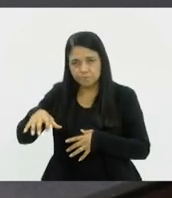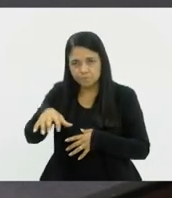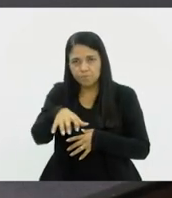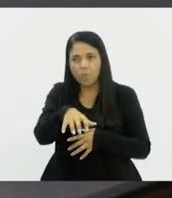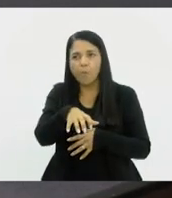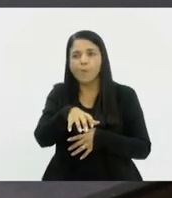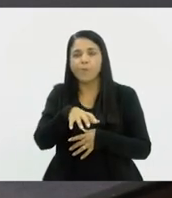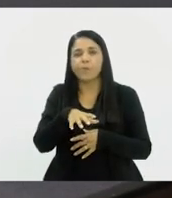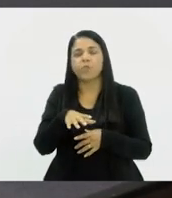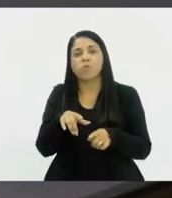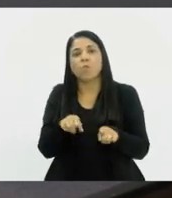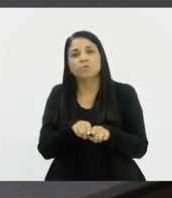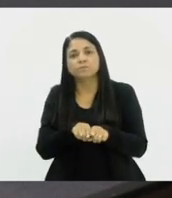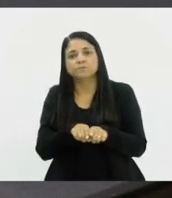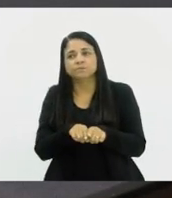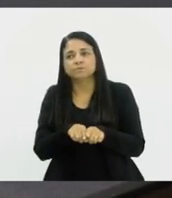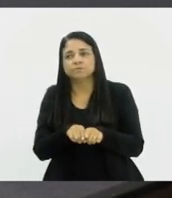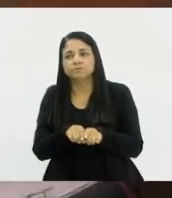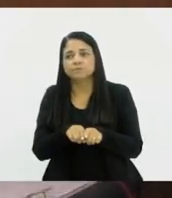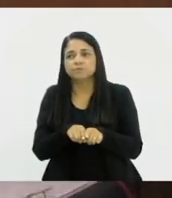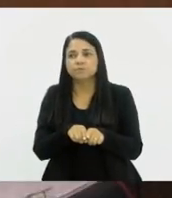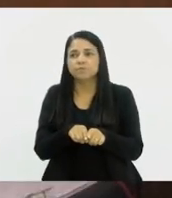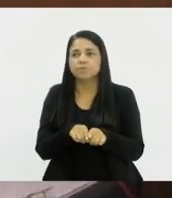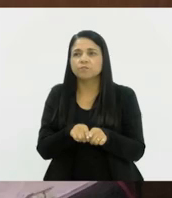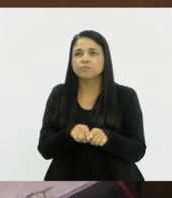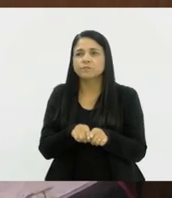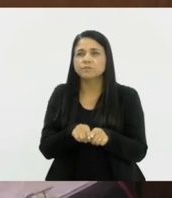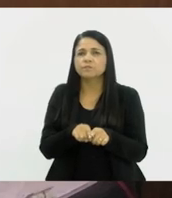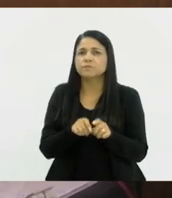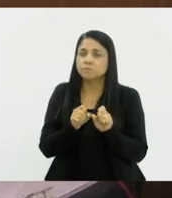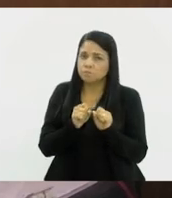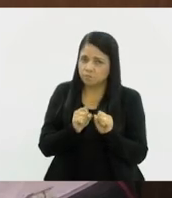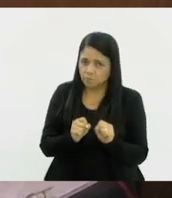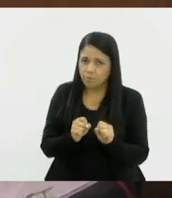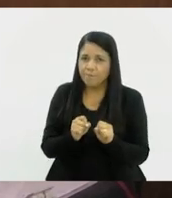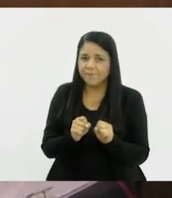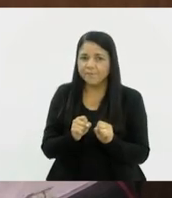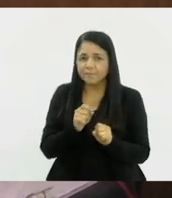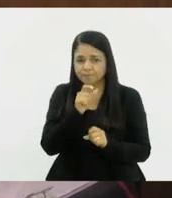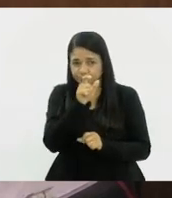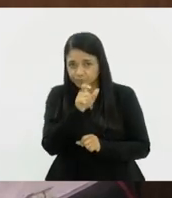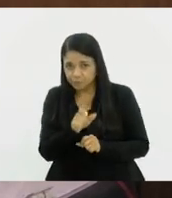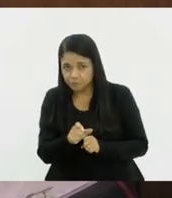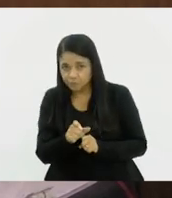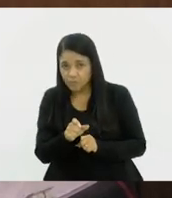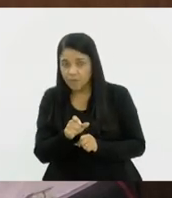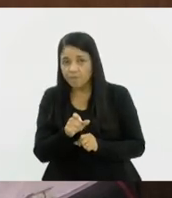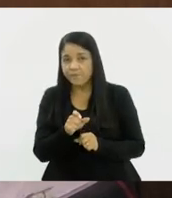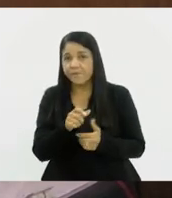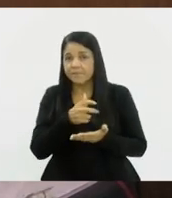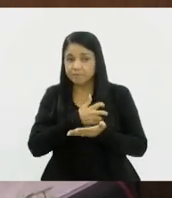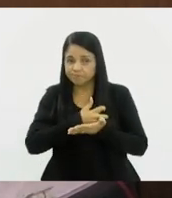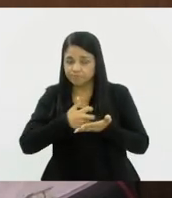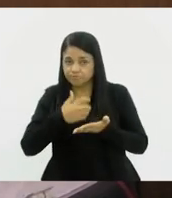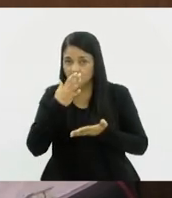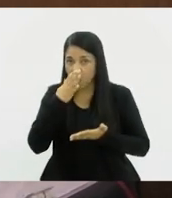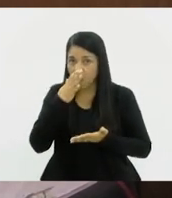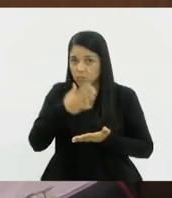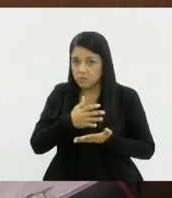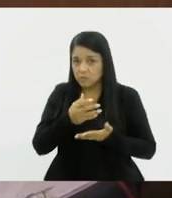dar esses pontos e que o trá o só pode ser a pessoa só pode ser indiciada acusada de